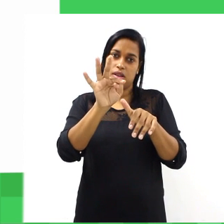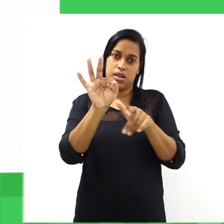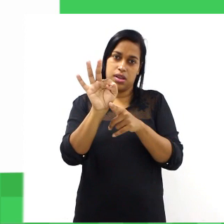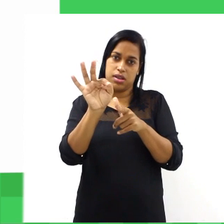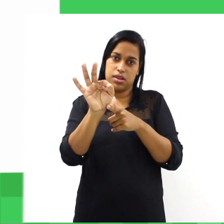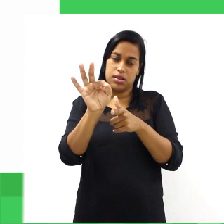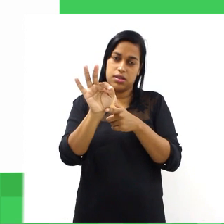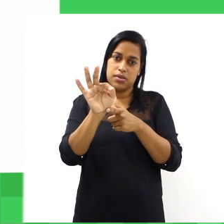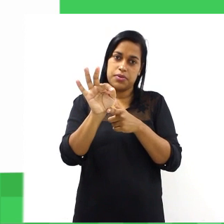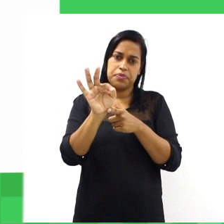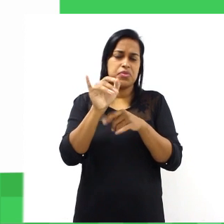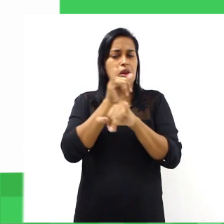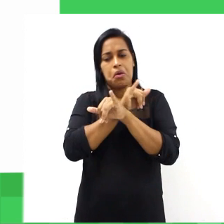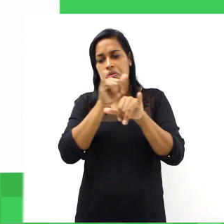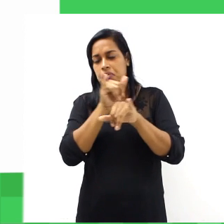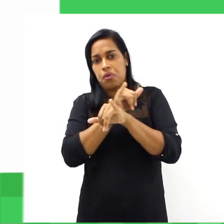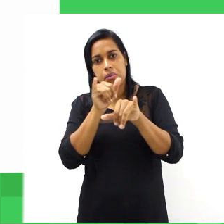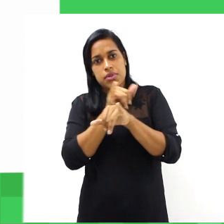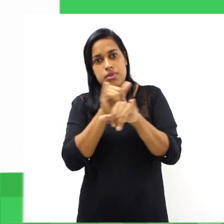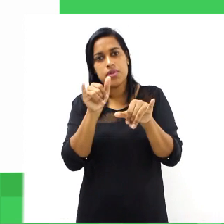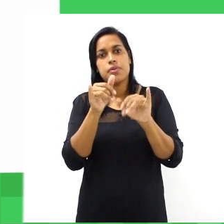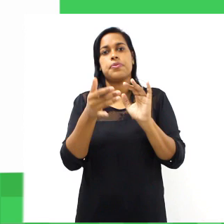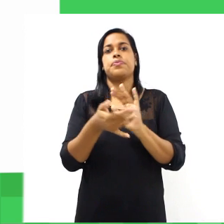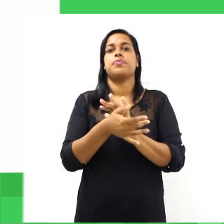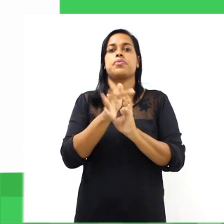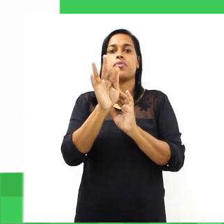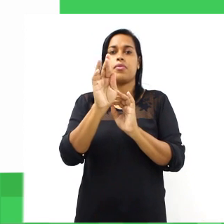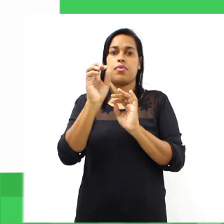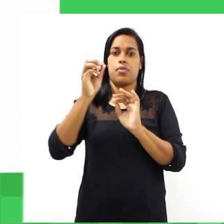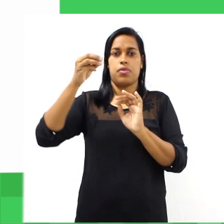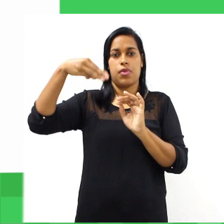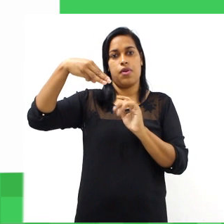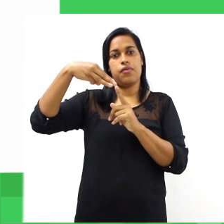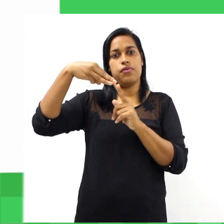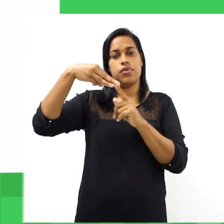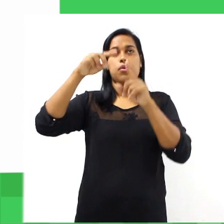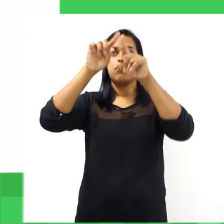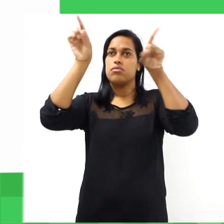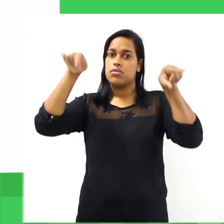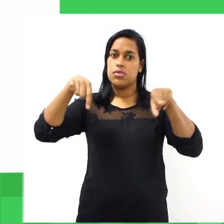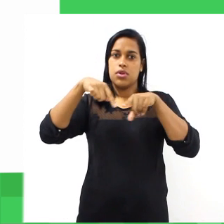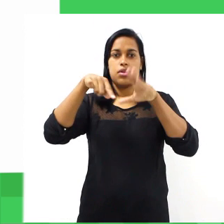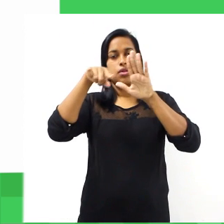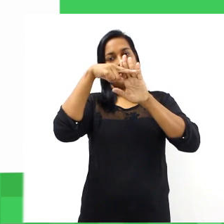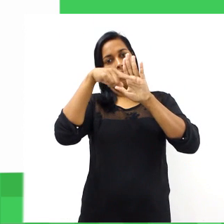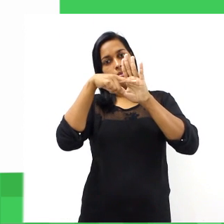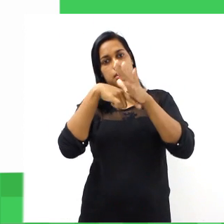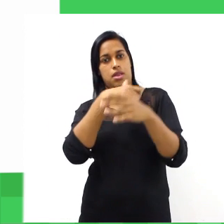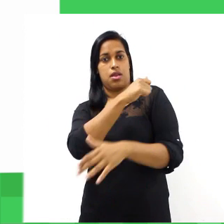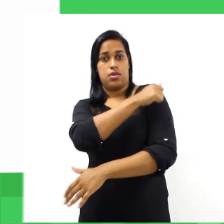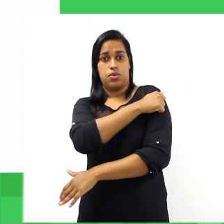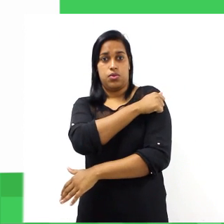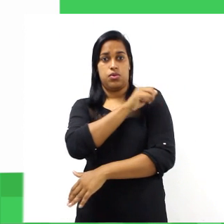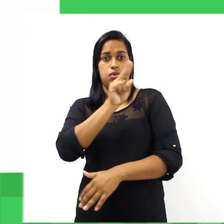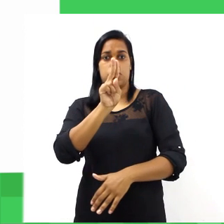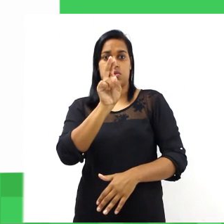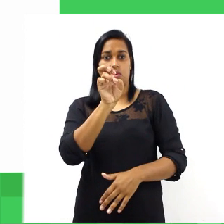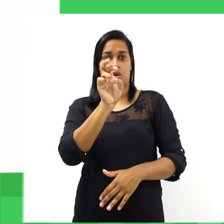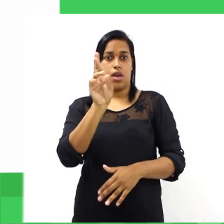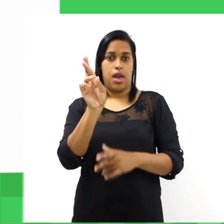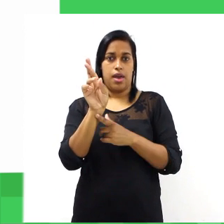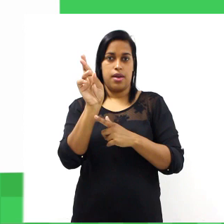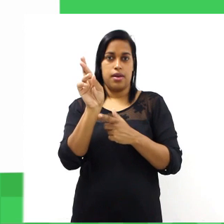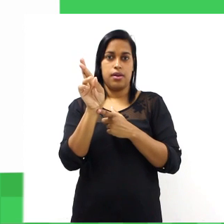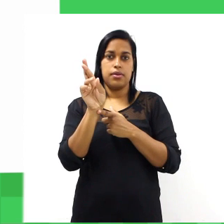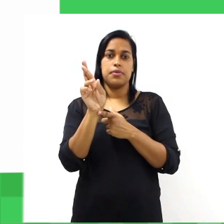ou determinada informação, from, da tabela alunos, where, a gente vai ver aqui